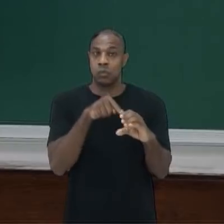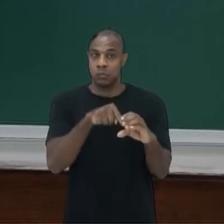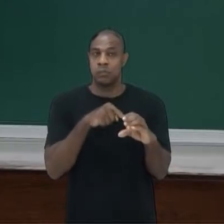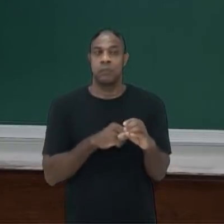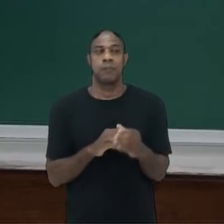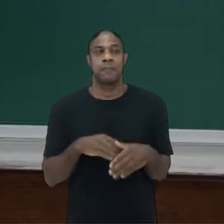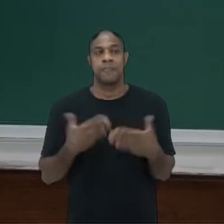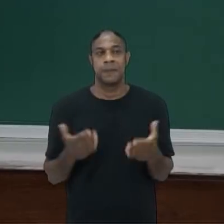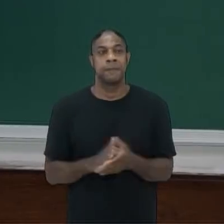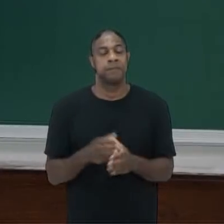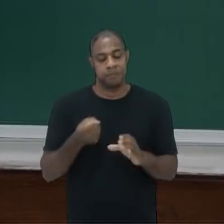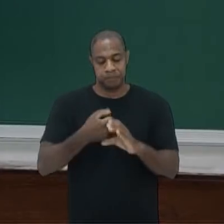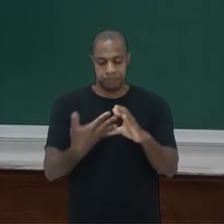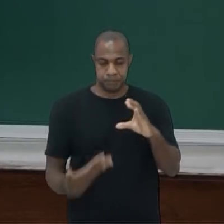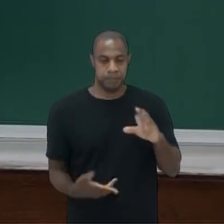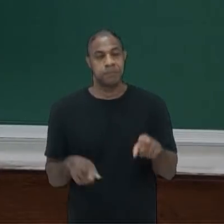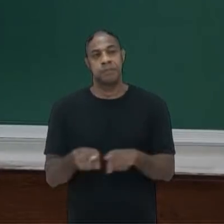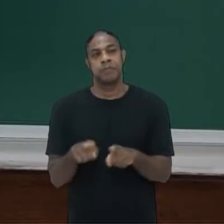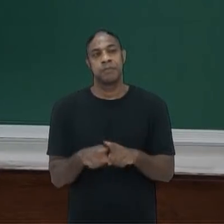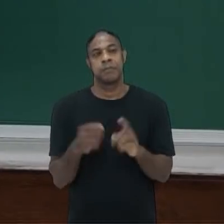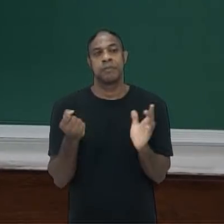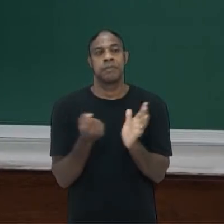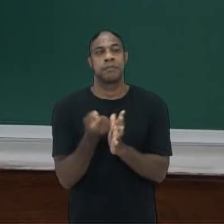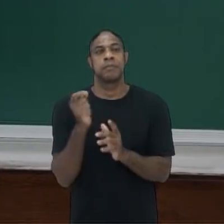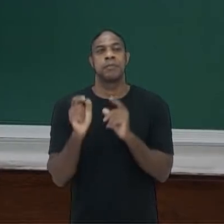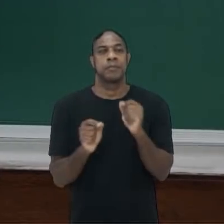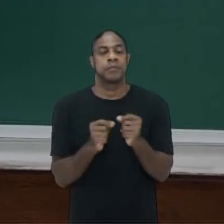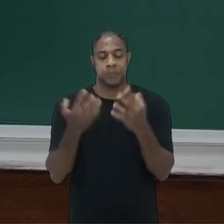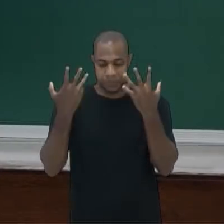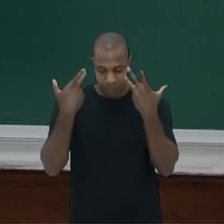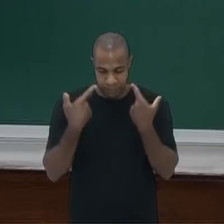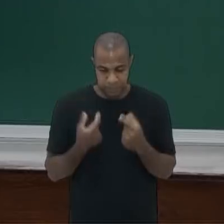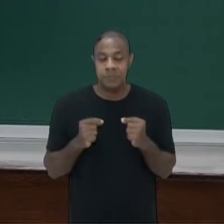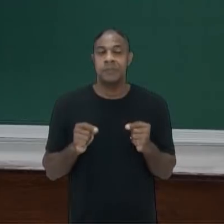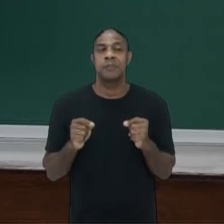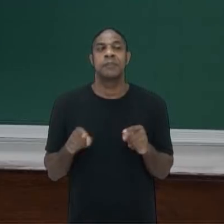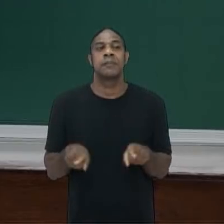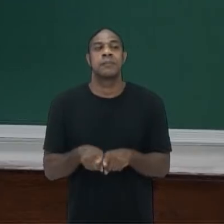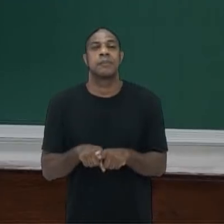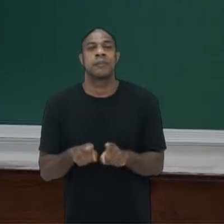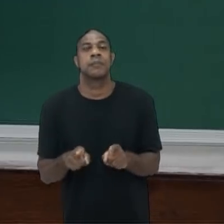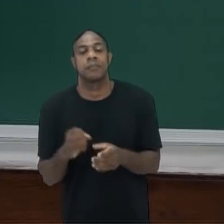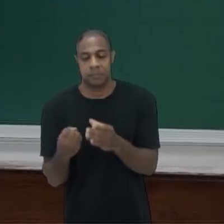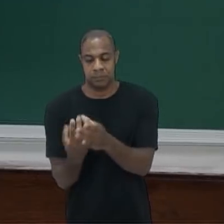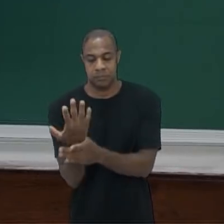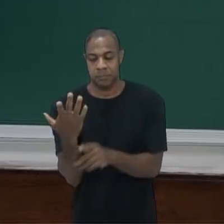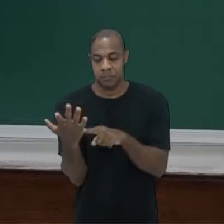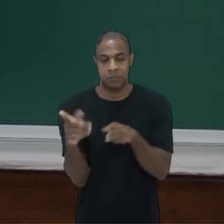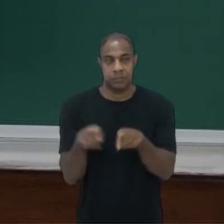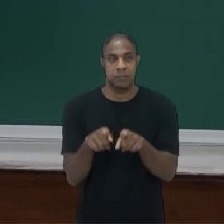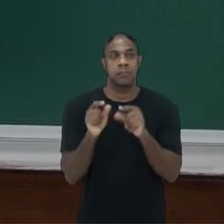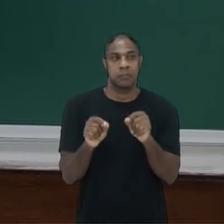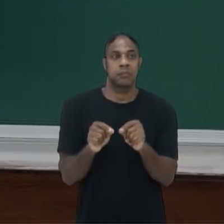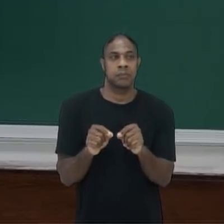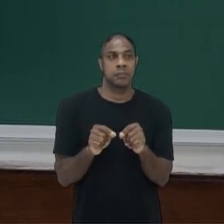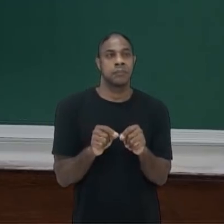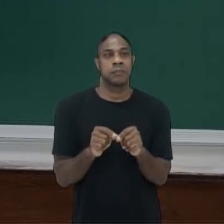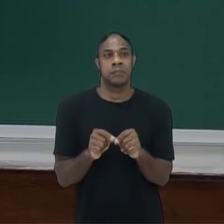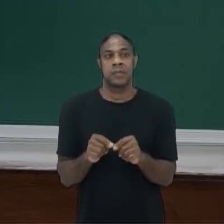desoxirribonucleico. Uma característica marcante das células animais e também das células vegetais é que elas são o quê?